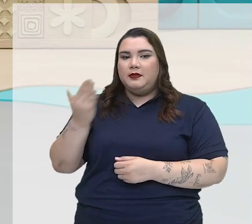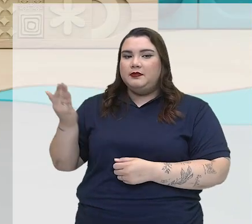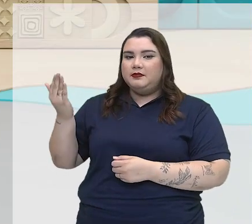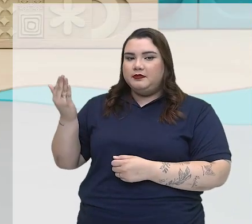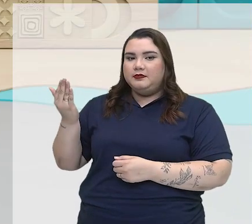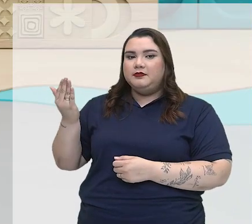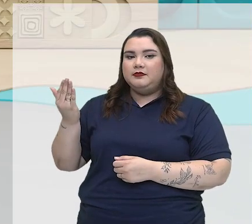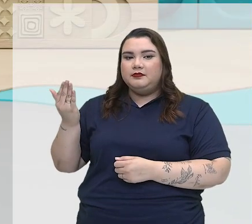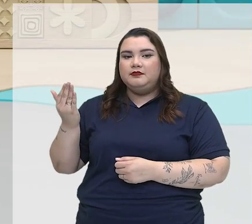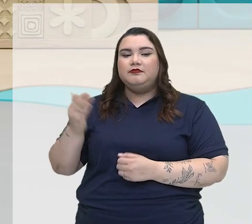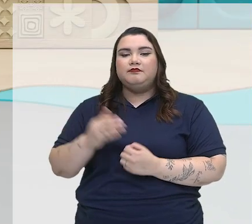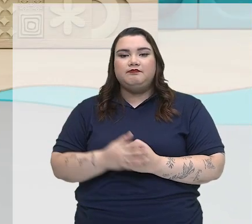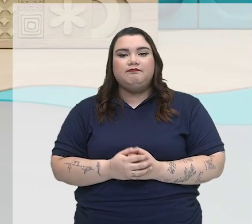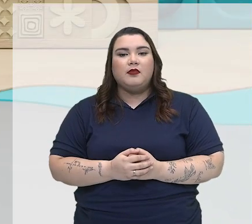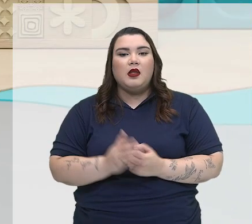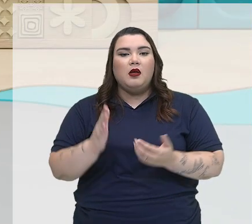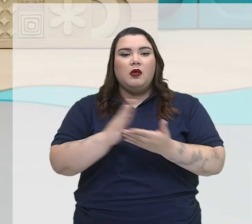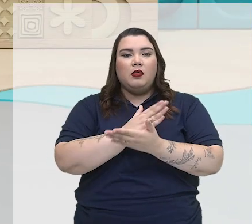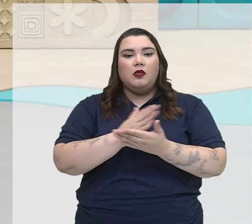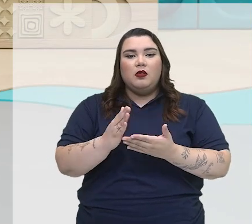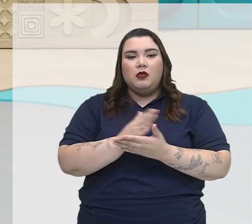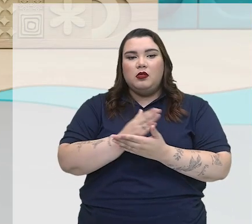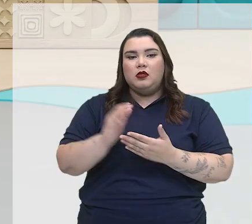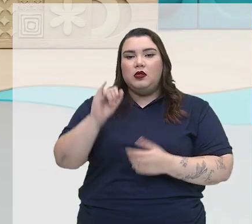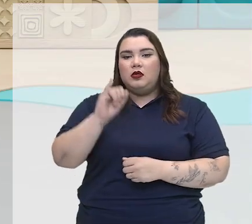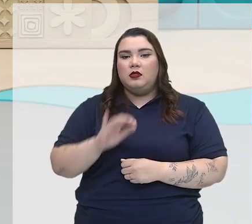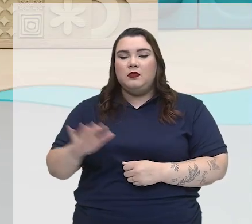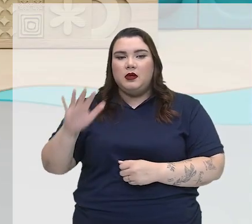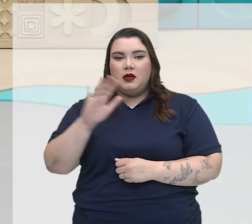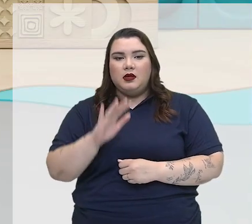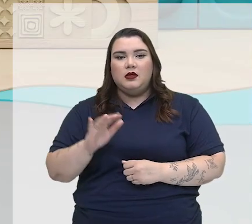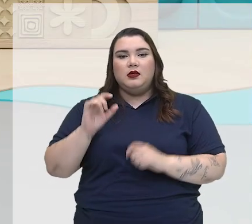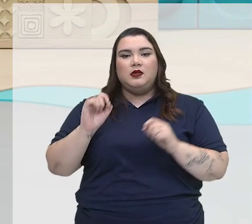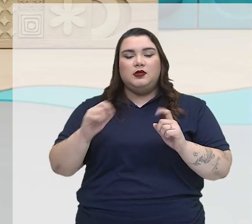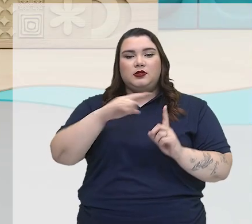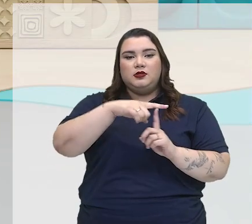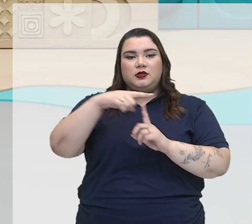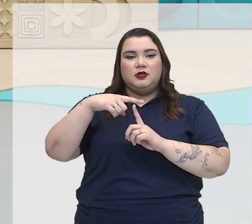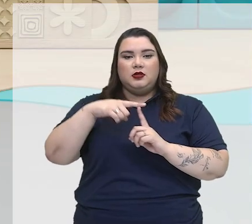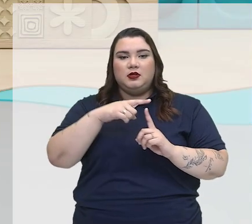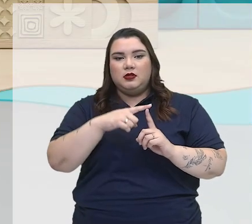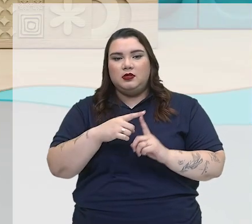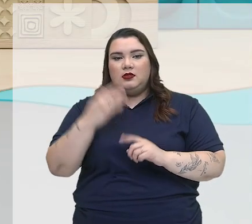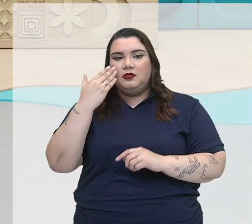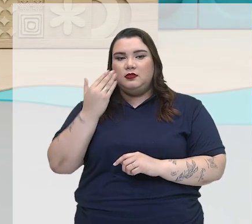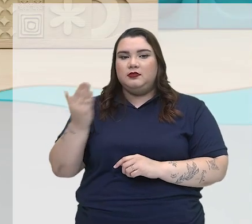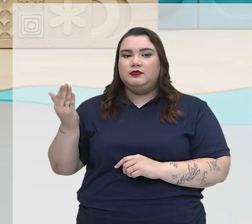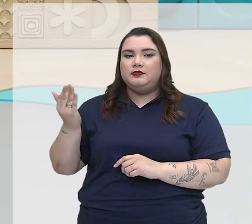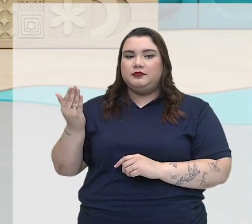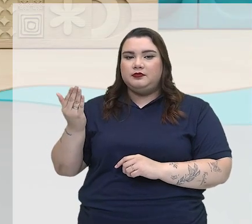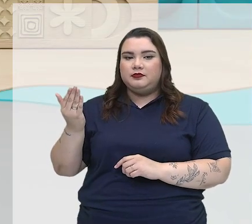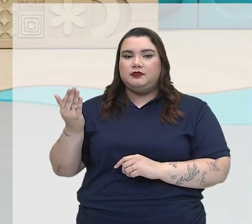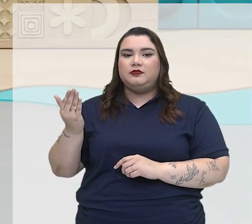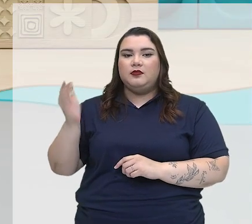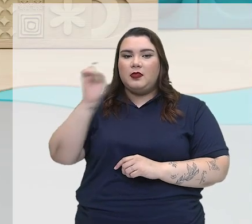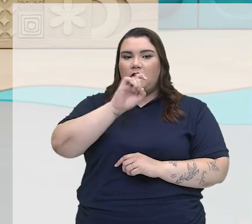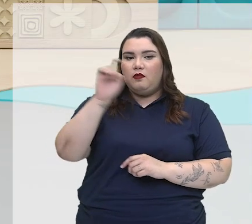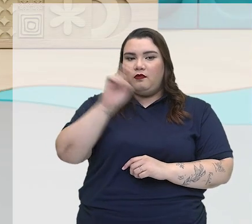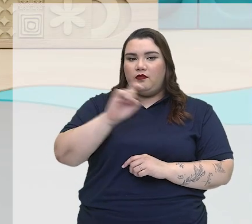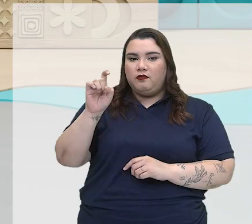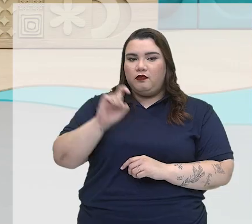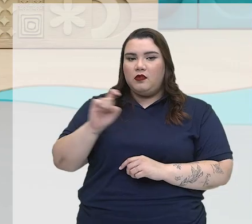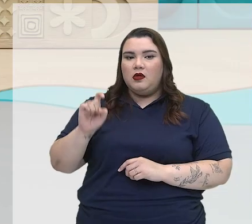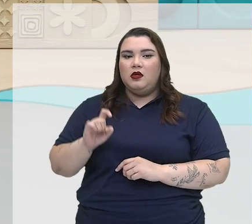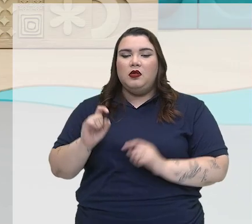vocês estão vendo aí alguns suportes, certo? De pintura. Aqui, olha só, é um